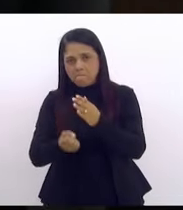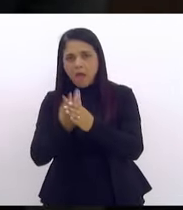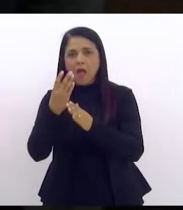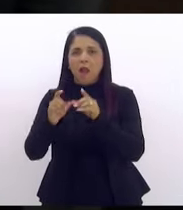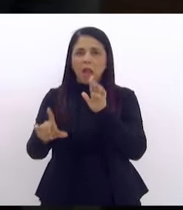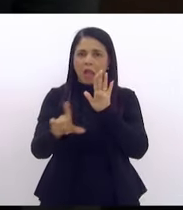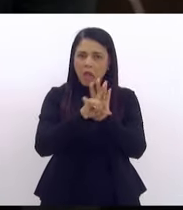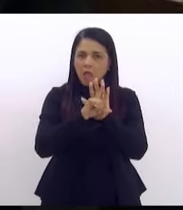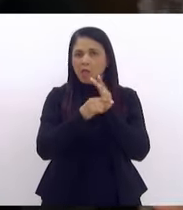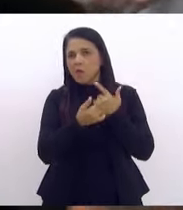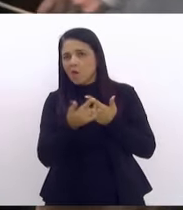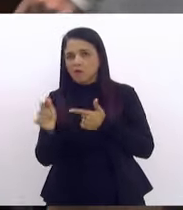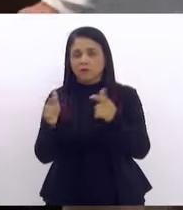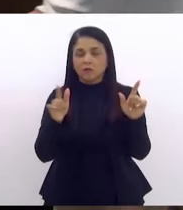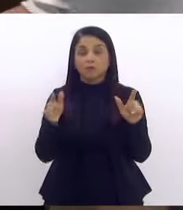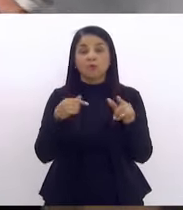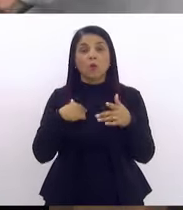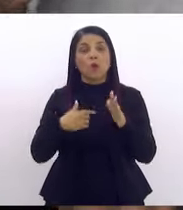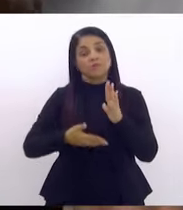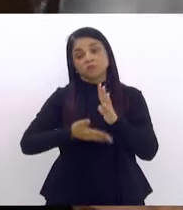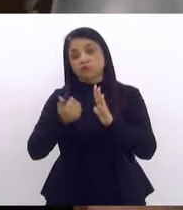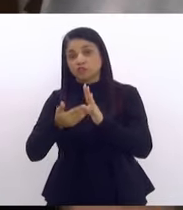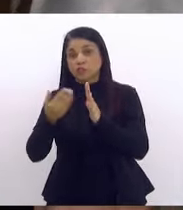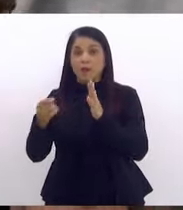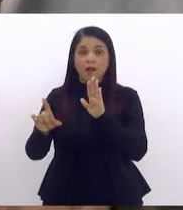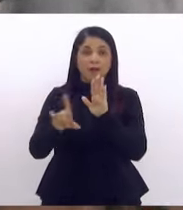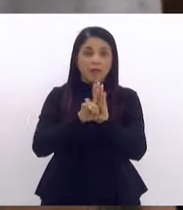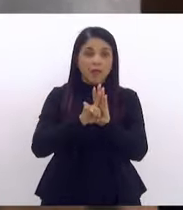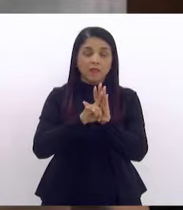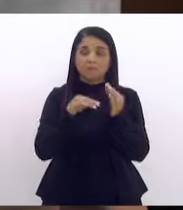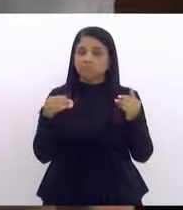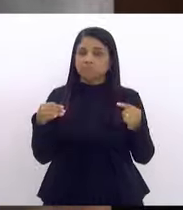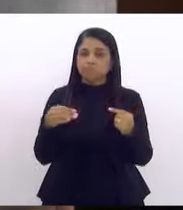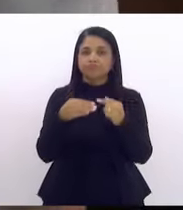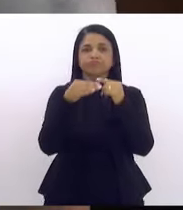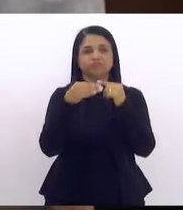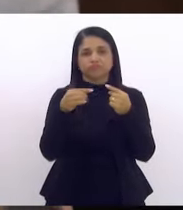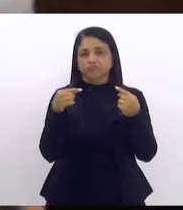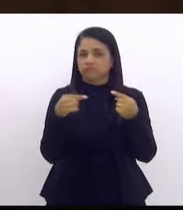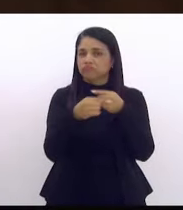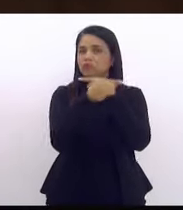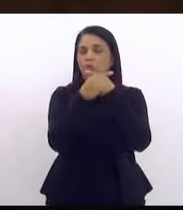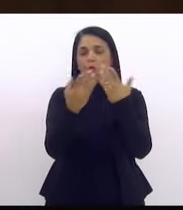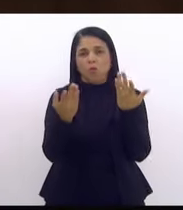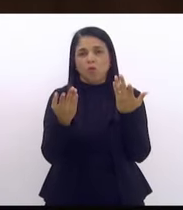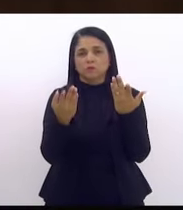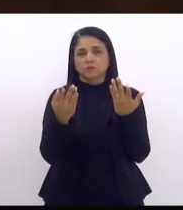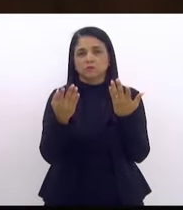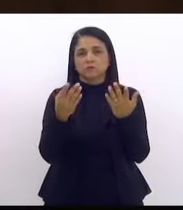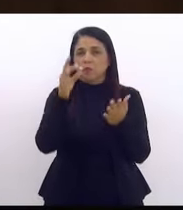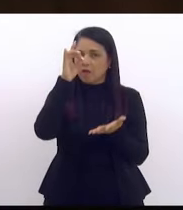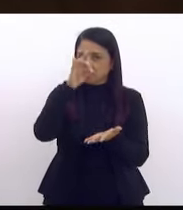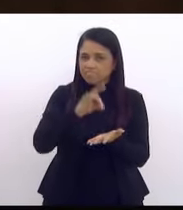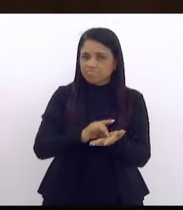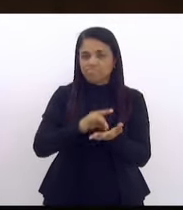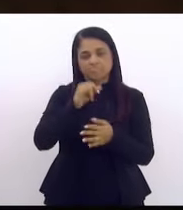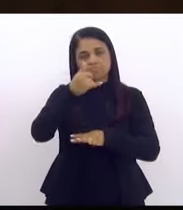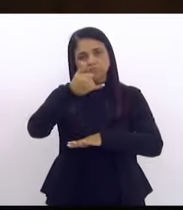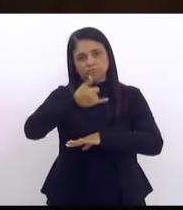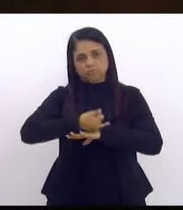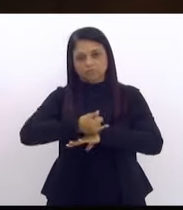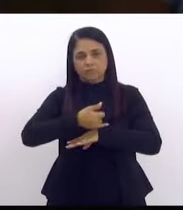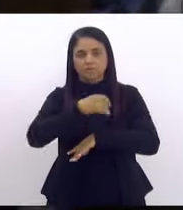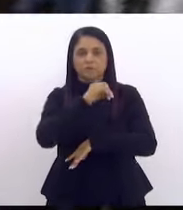sabe até para tirar de circulação outras leis que não fazem mais parte do quadro hoje de realidade do Estado do Rio de